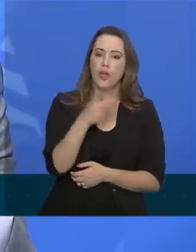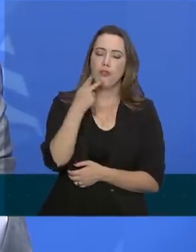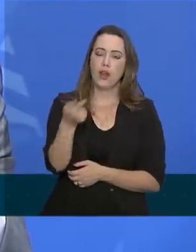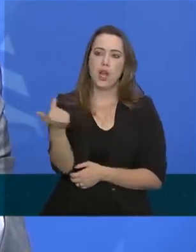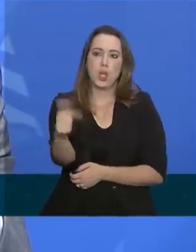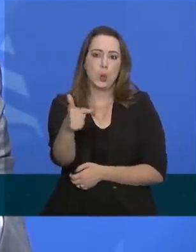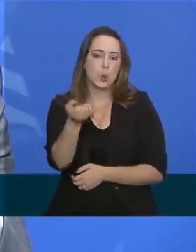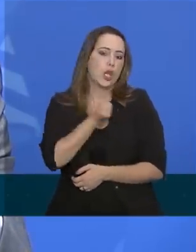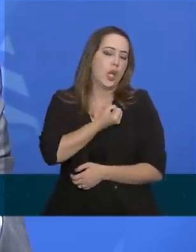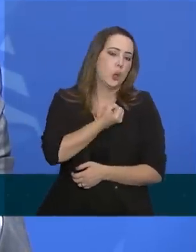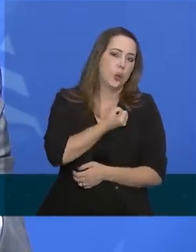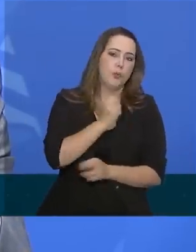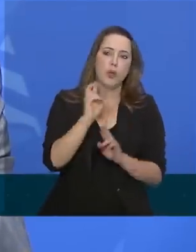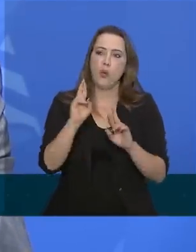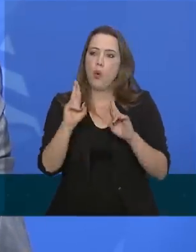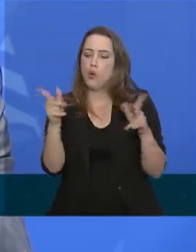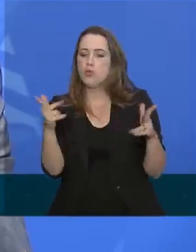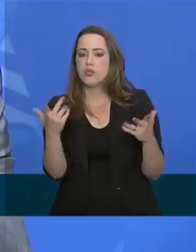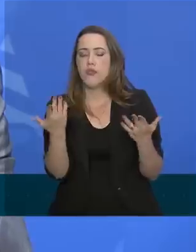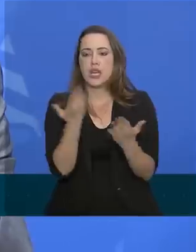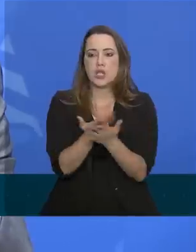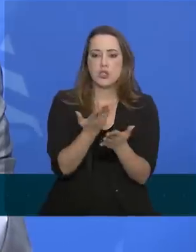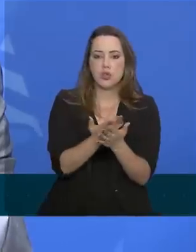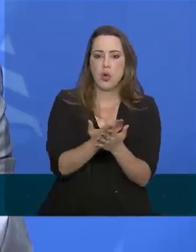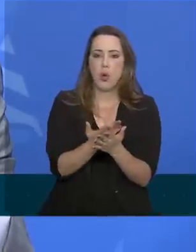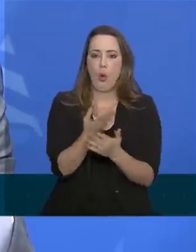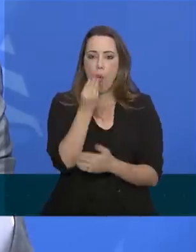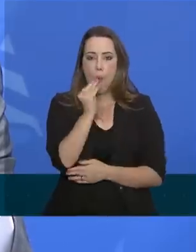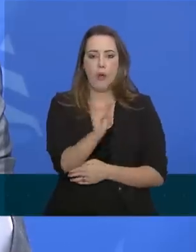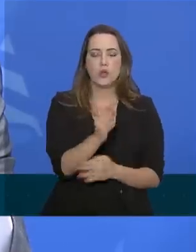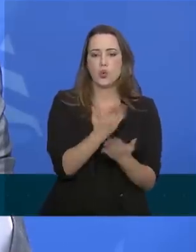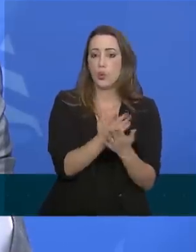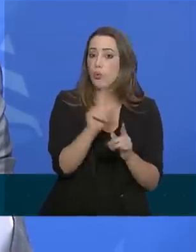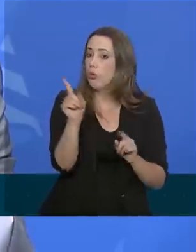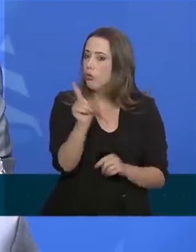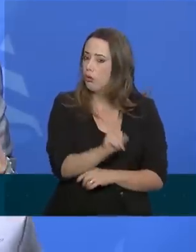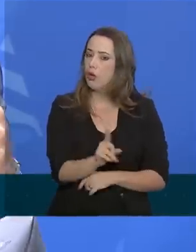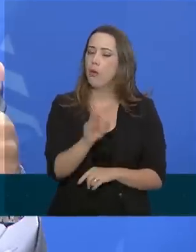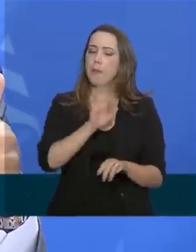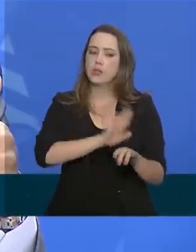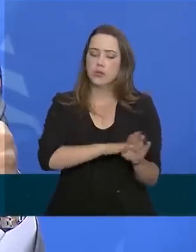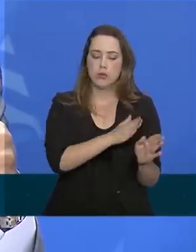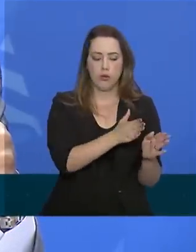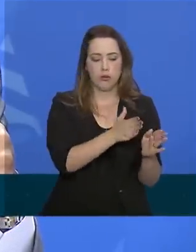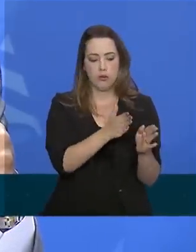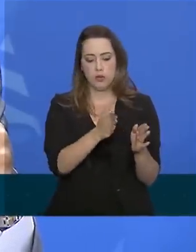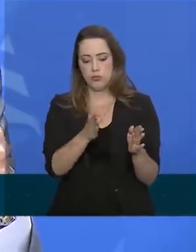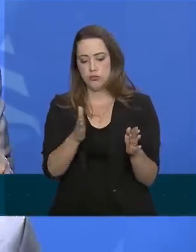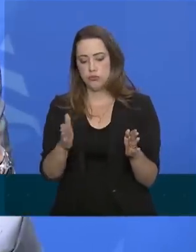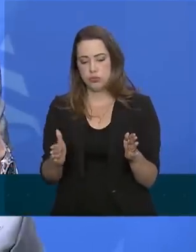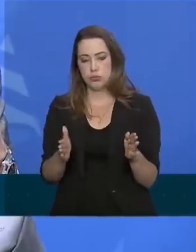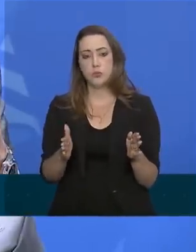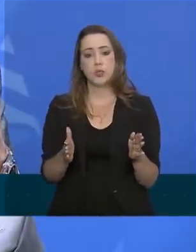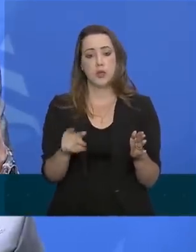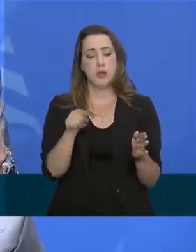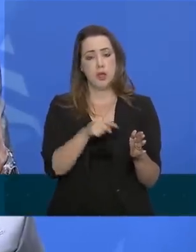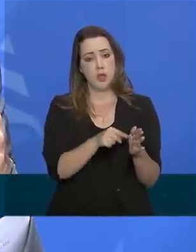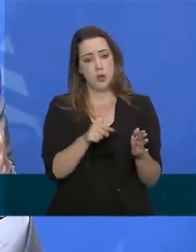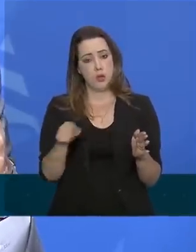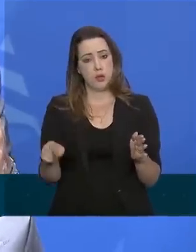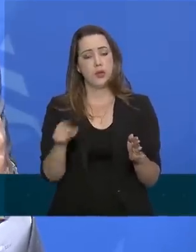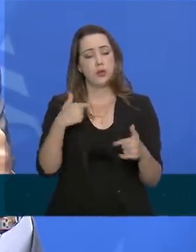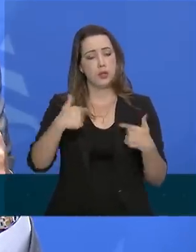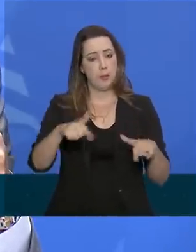ou distorcer a análise simplesmente dar ao tempo certo que é o próprio que faz esse trabalho o da